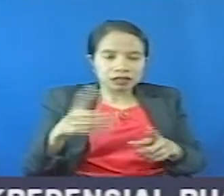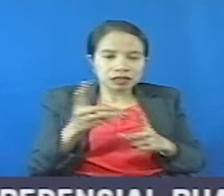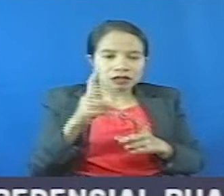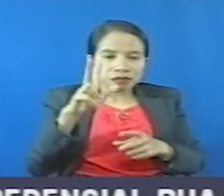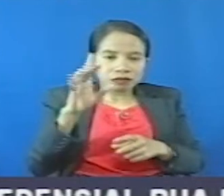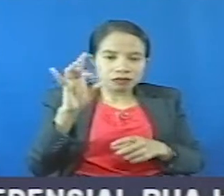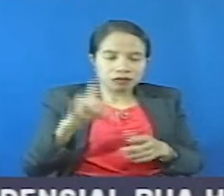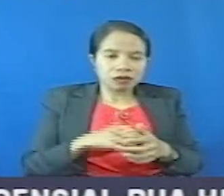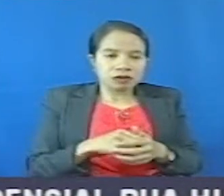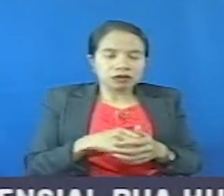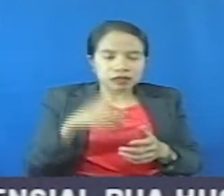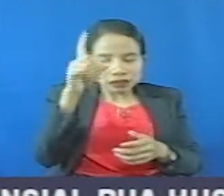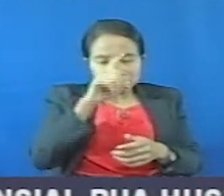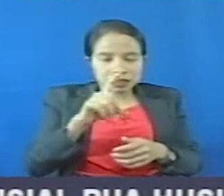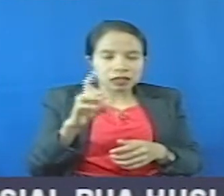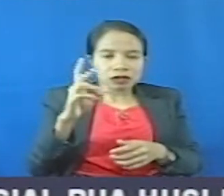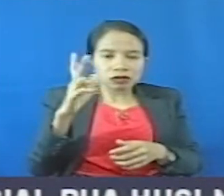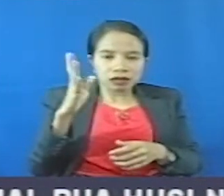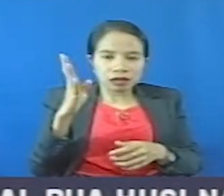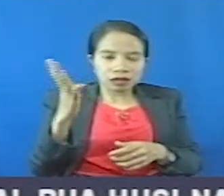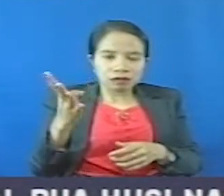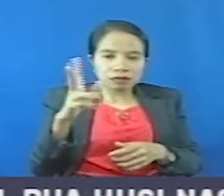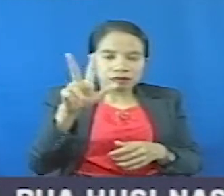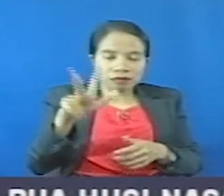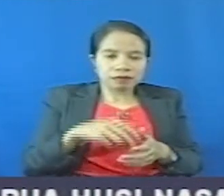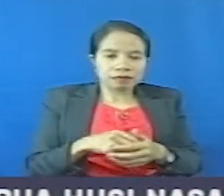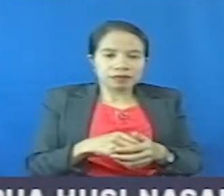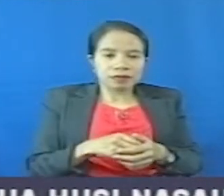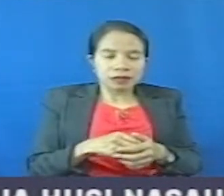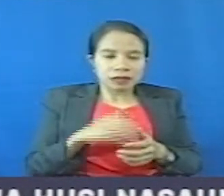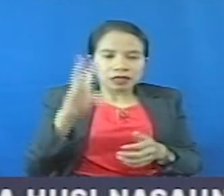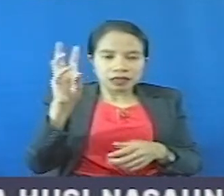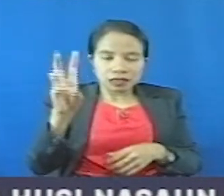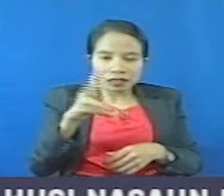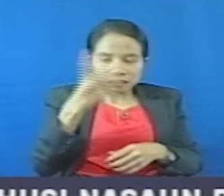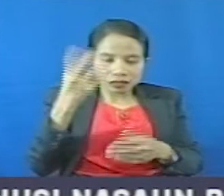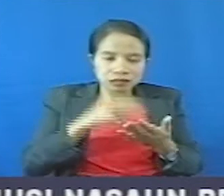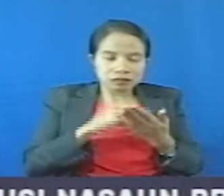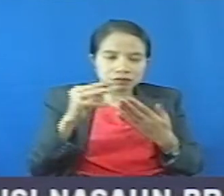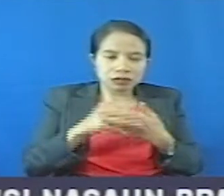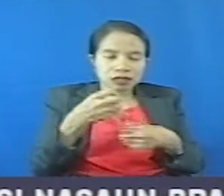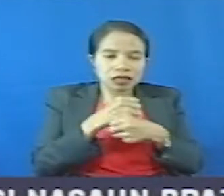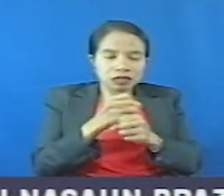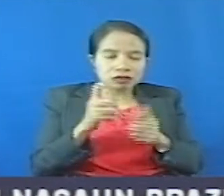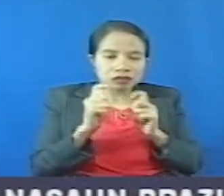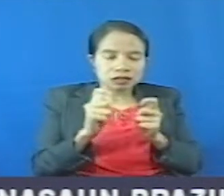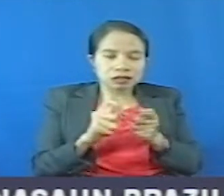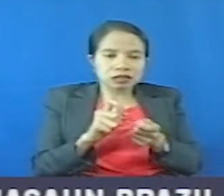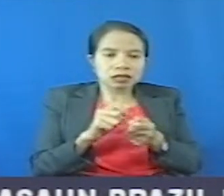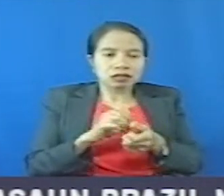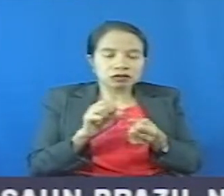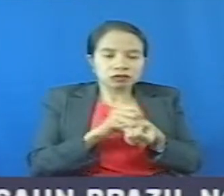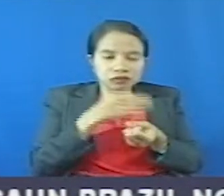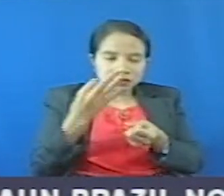idadi 43 anos. Iha, dia 16 de Marso, magbahalo suwa piha klinika Tengu Saudi